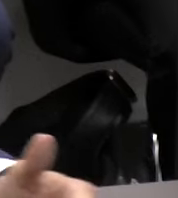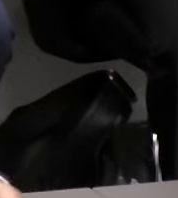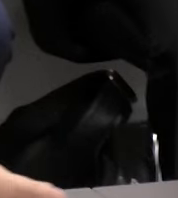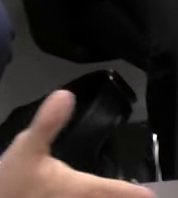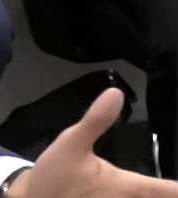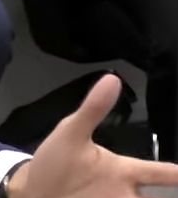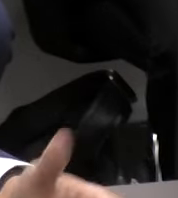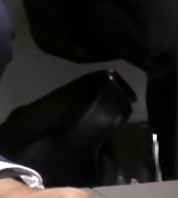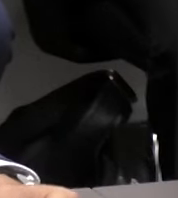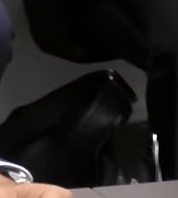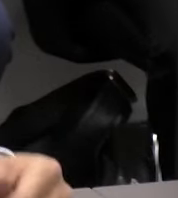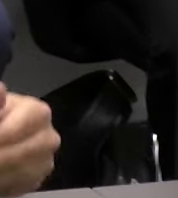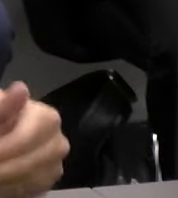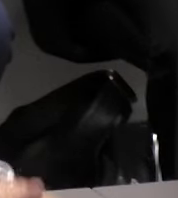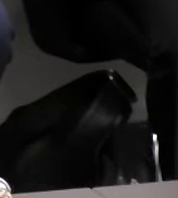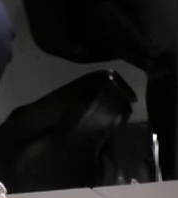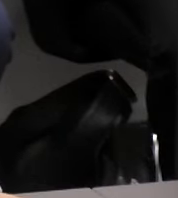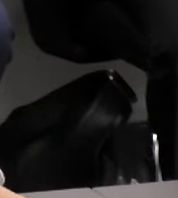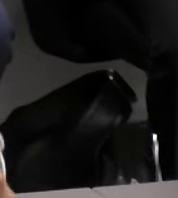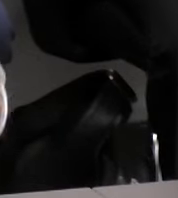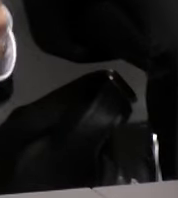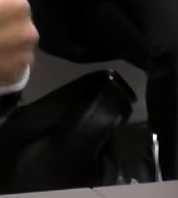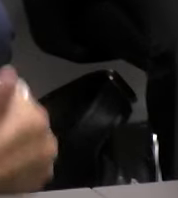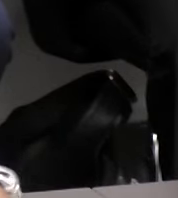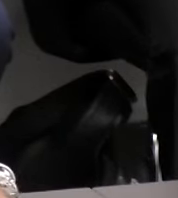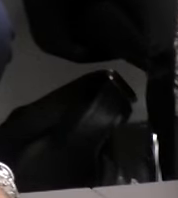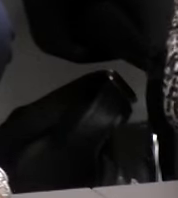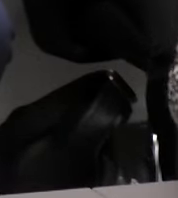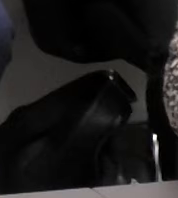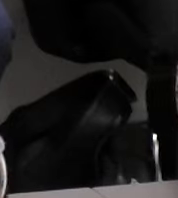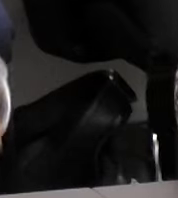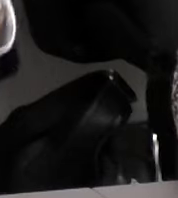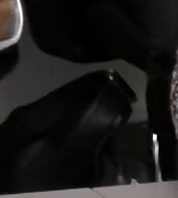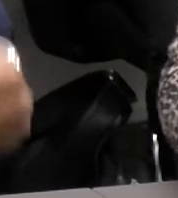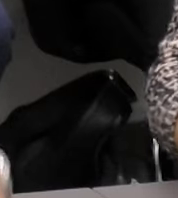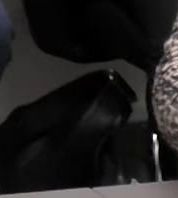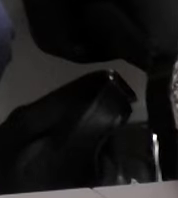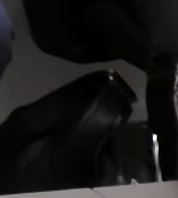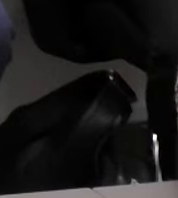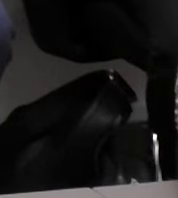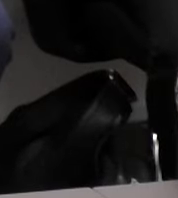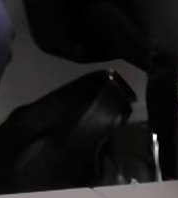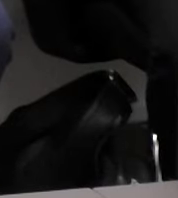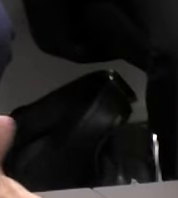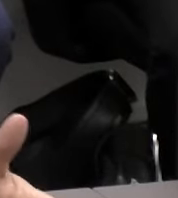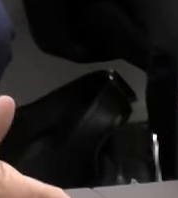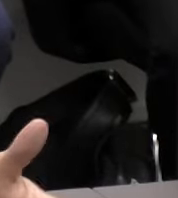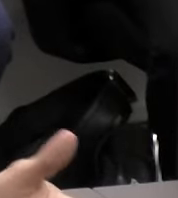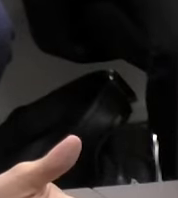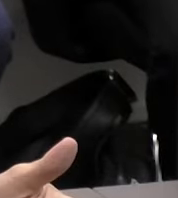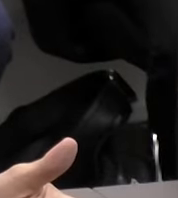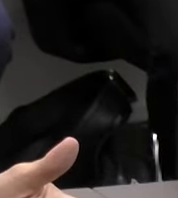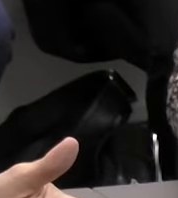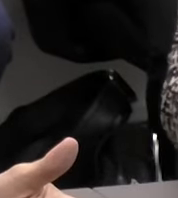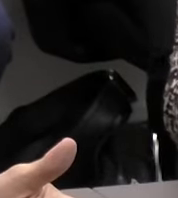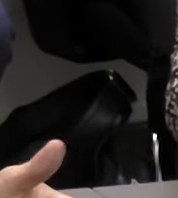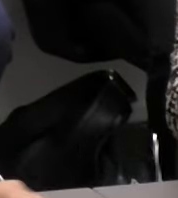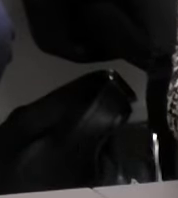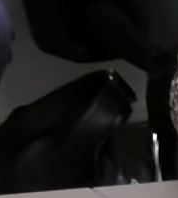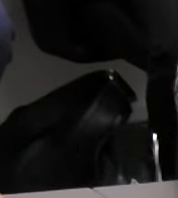realidade infelizmente a gente vai continuar replicando injustiça replicando justiça e segregação Entre todos